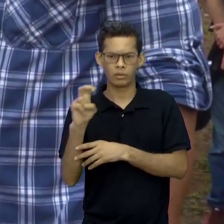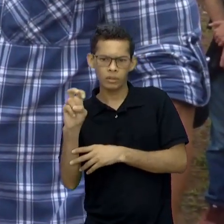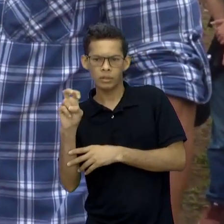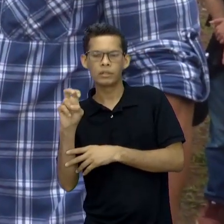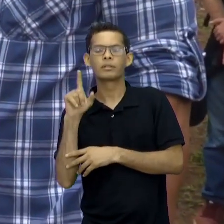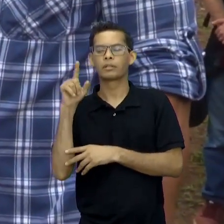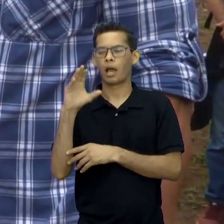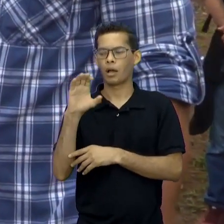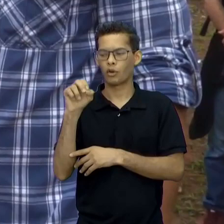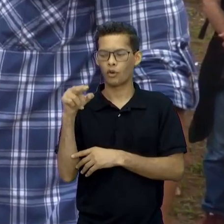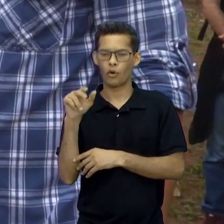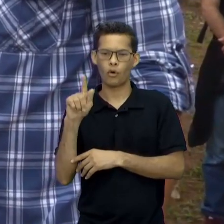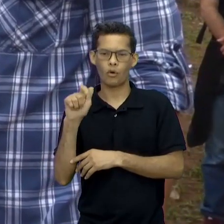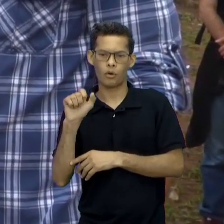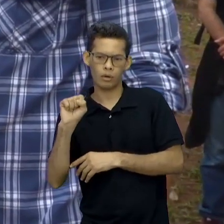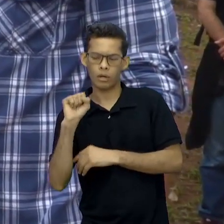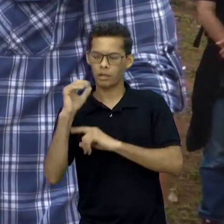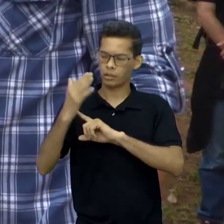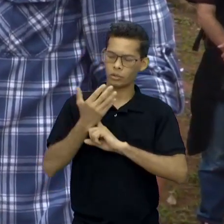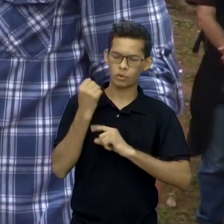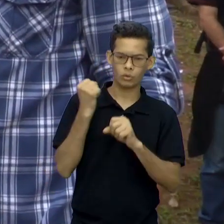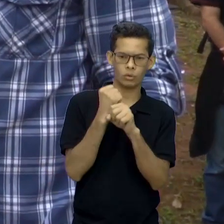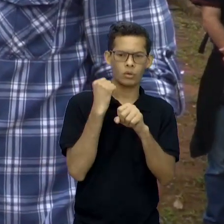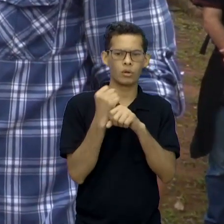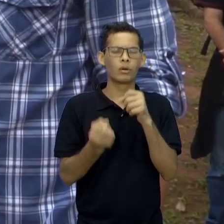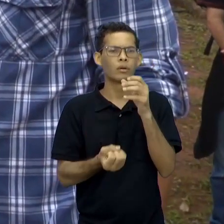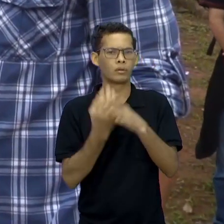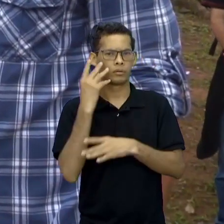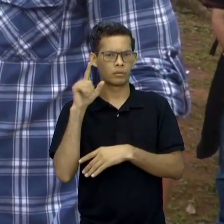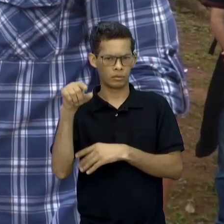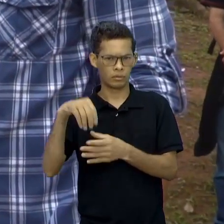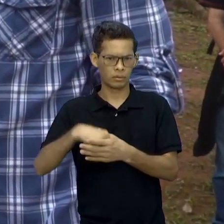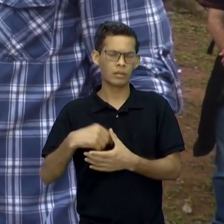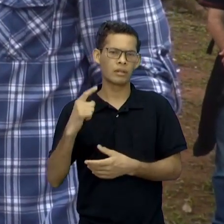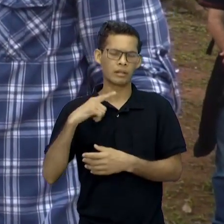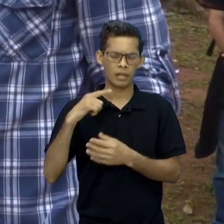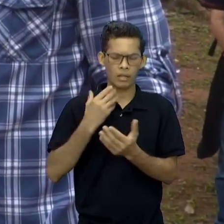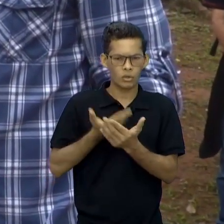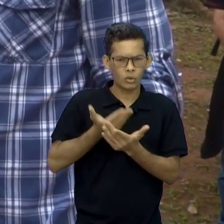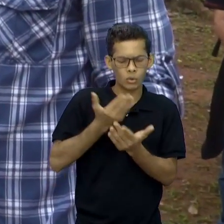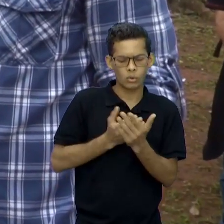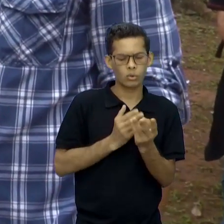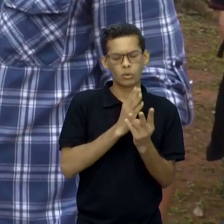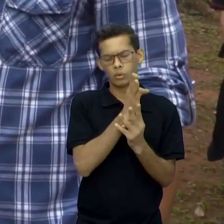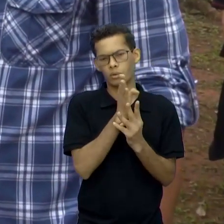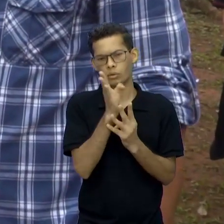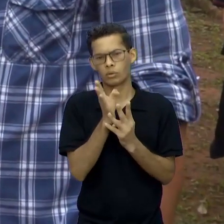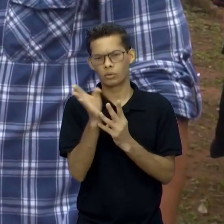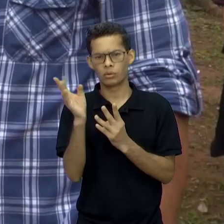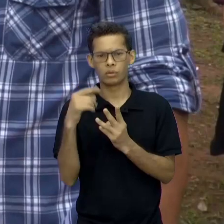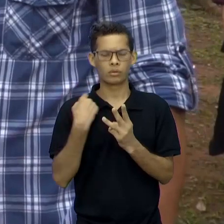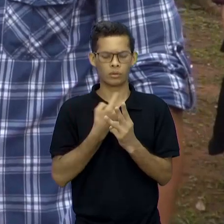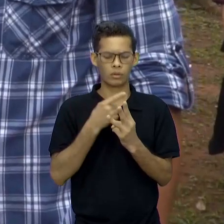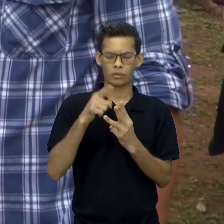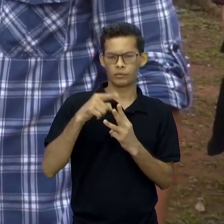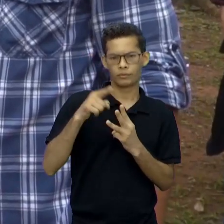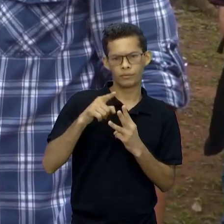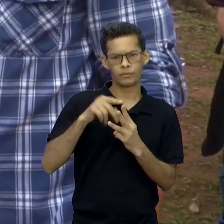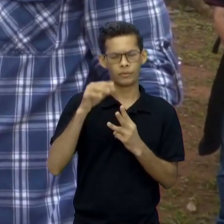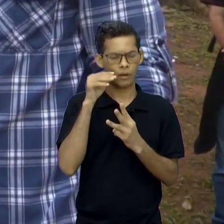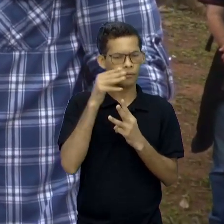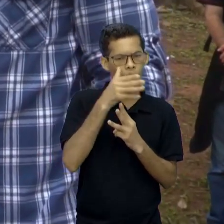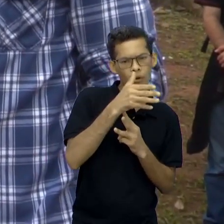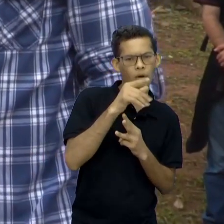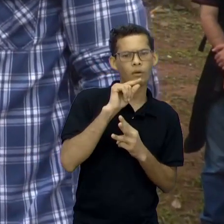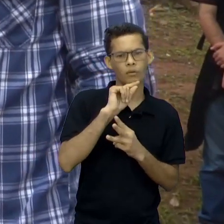da Congás. E neste sítio nós temos 3 linhas de estudos, onde a primeira linha que nós vamos trabalhar e